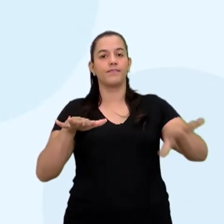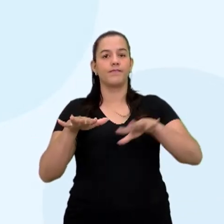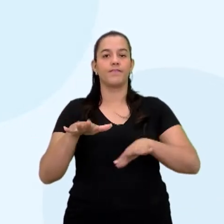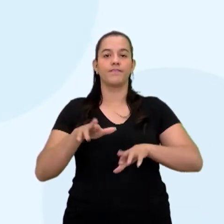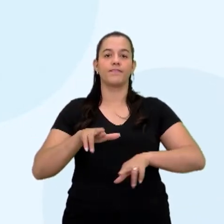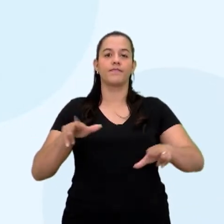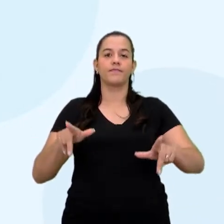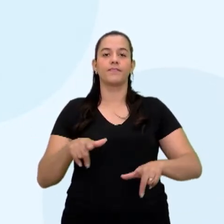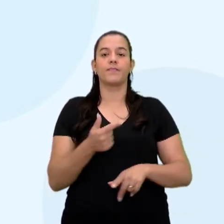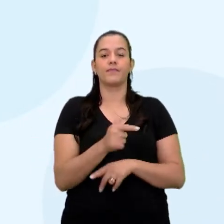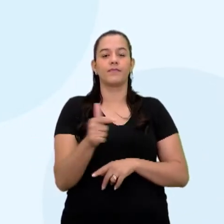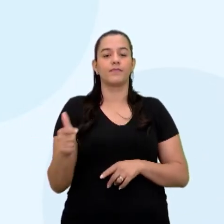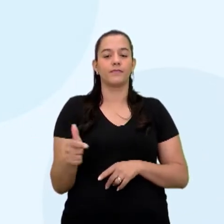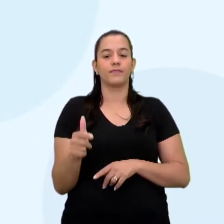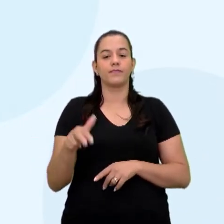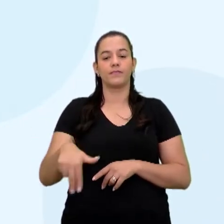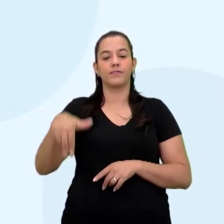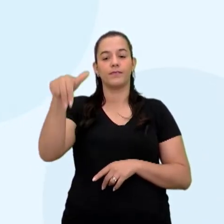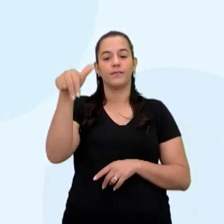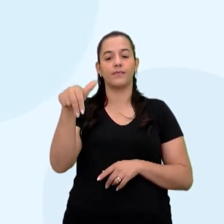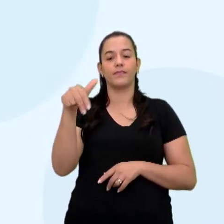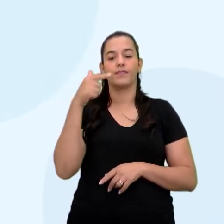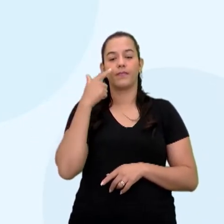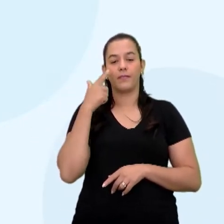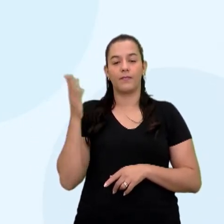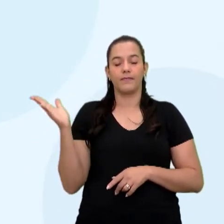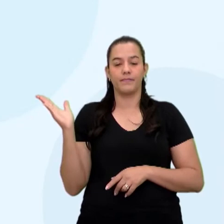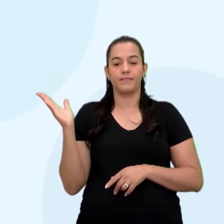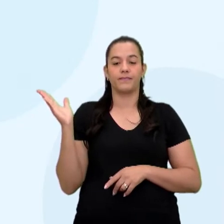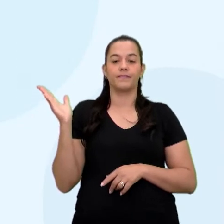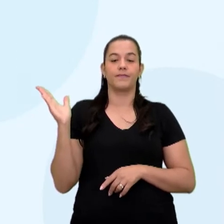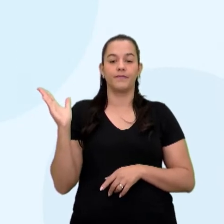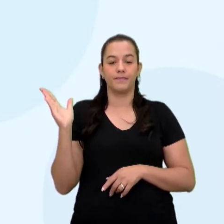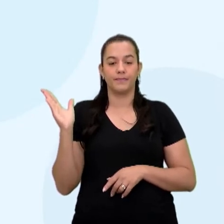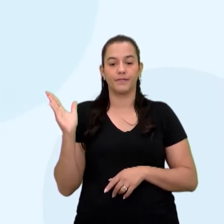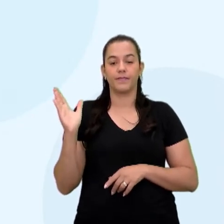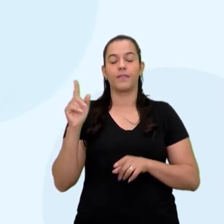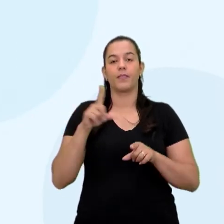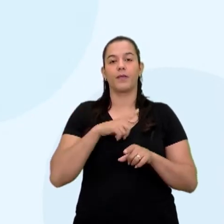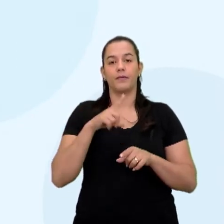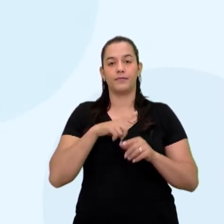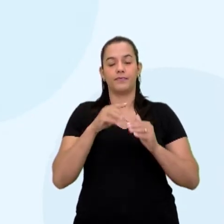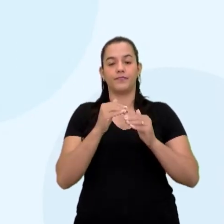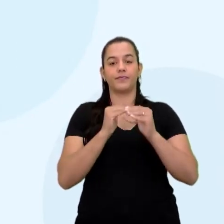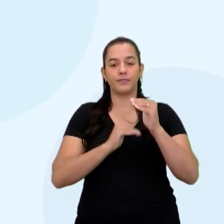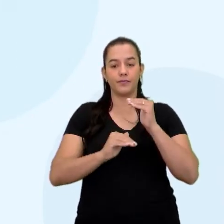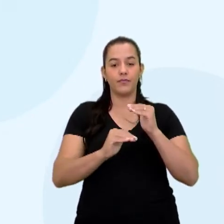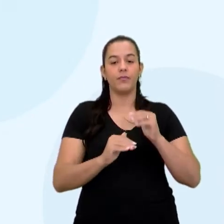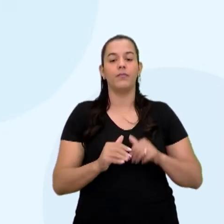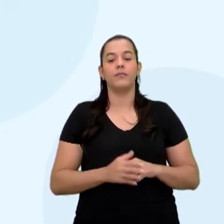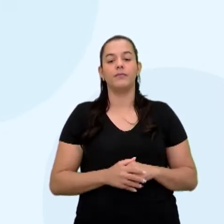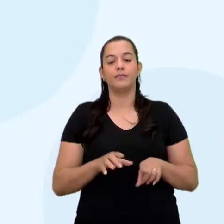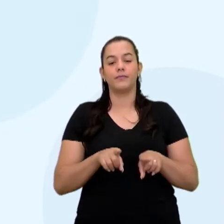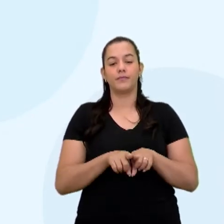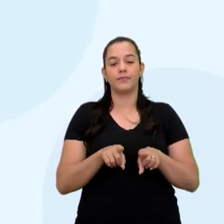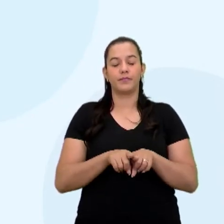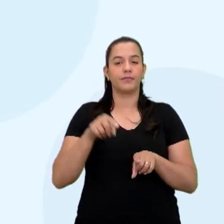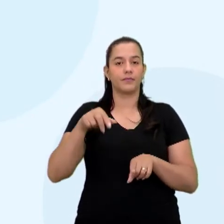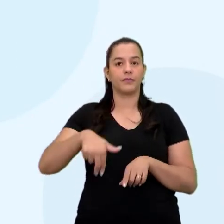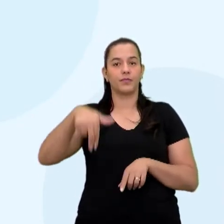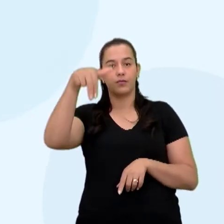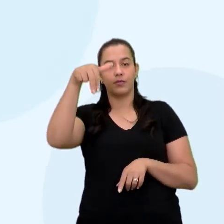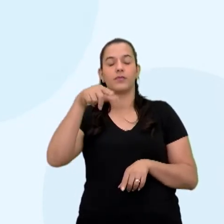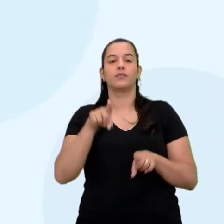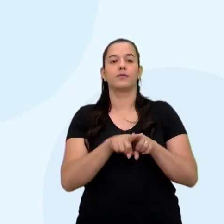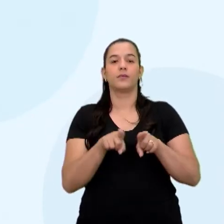Então nós temos no Norte, em 2020, 0,489, teve queda em relação ao ano anterior. O Nordeste,